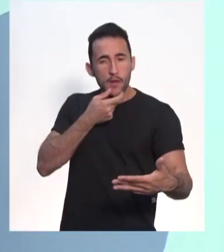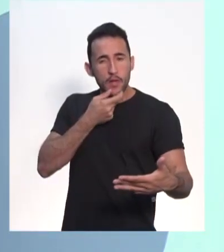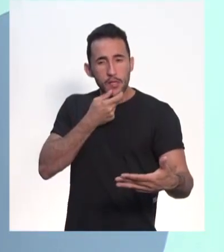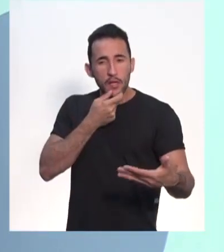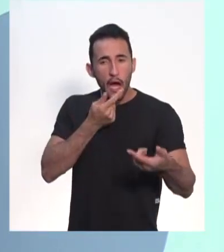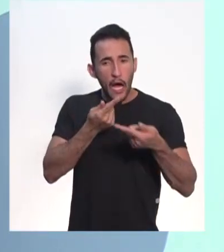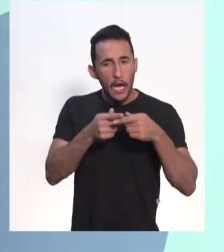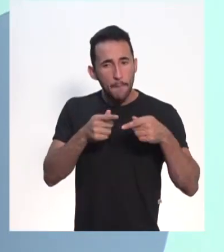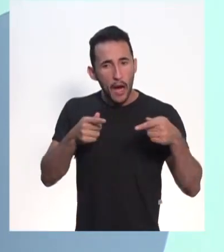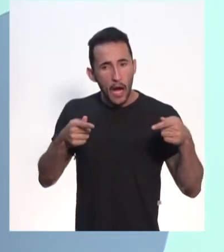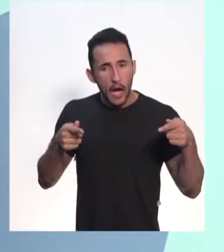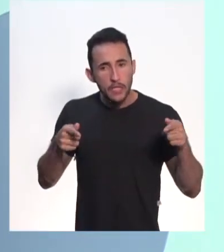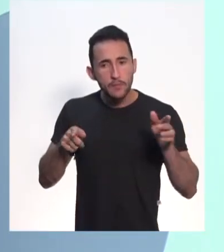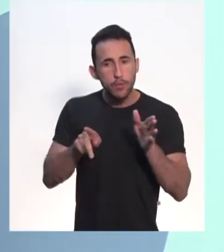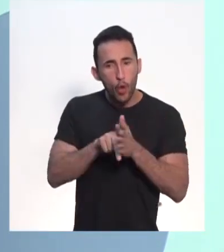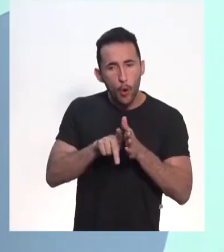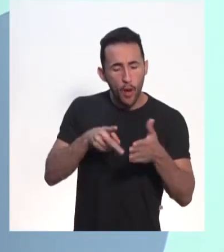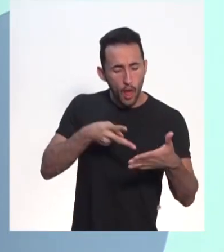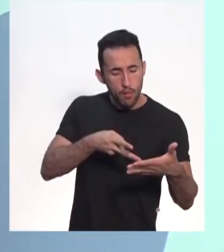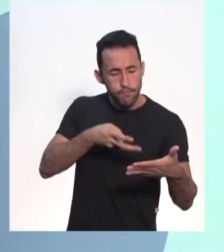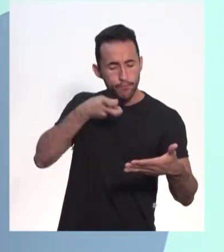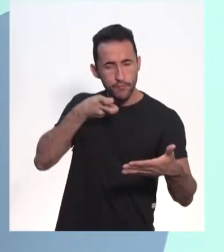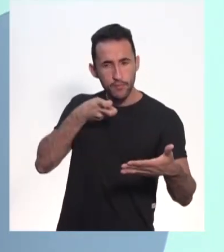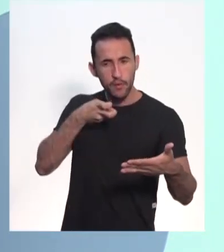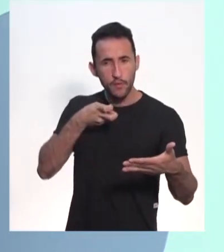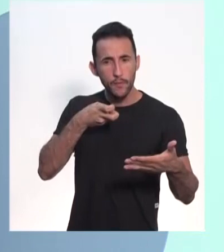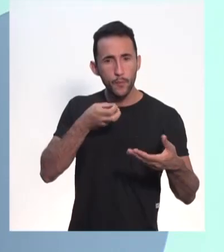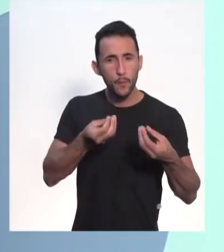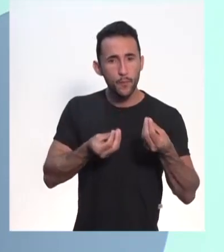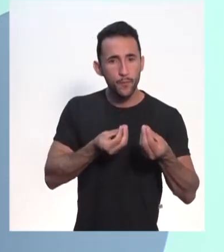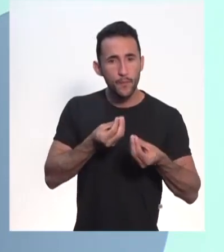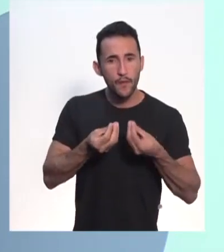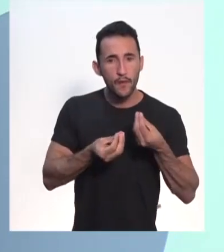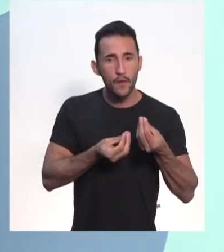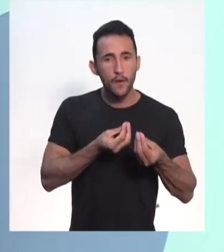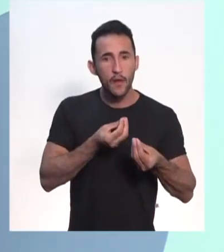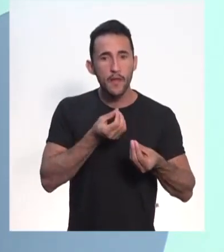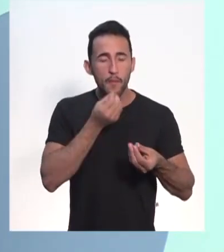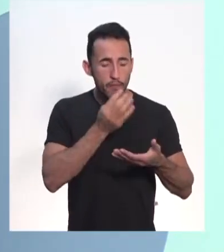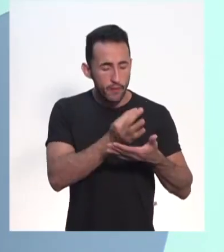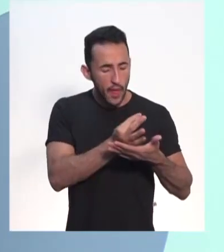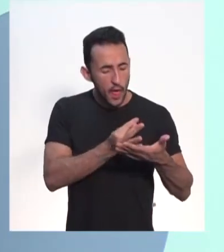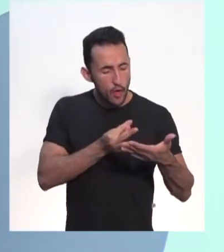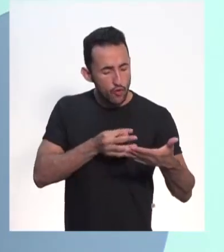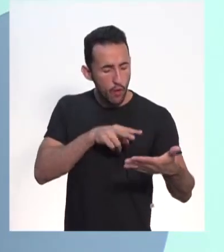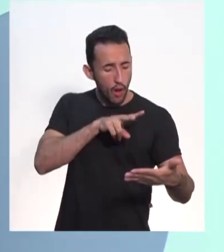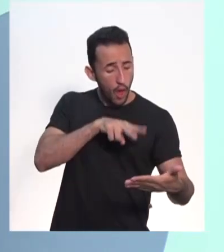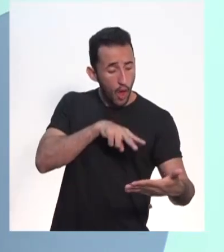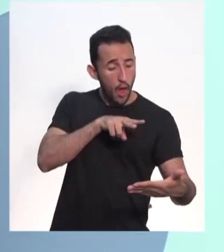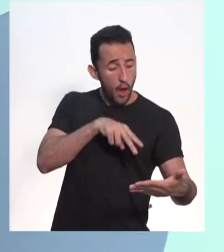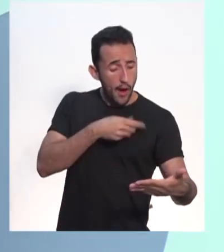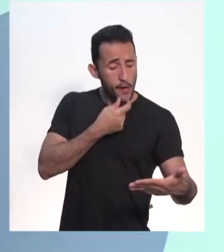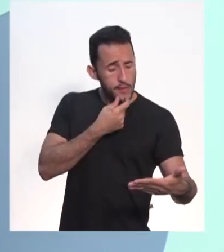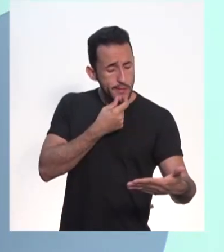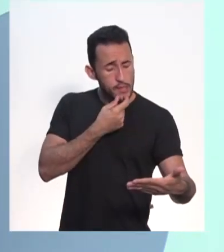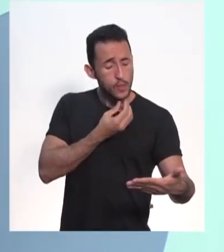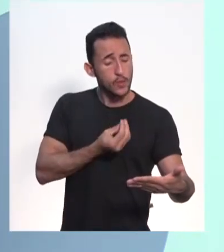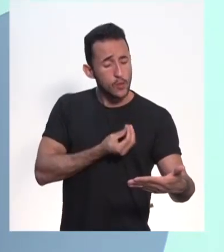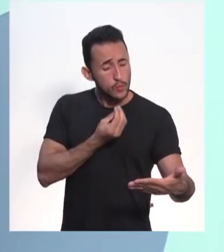não vão jogar, que eles gostam bastante, mas a gente vai fazer uma reflexão, e uma reflexão importante para